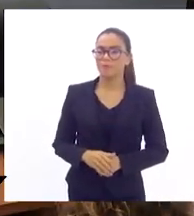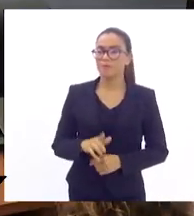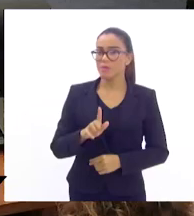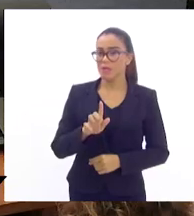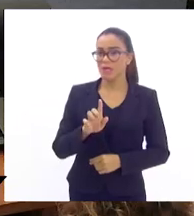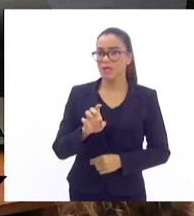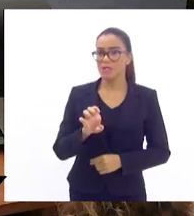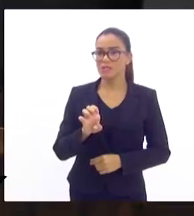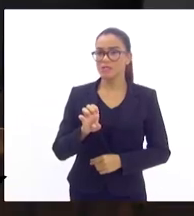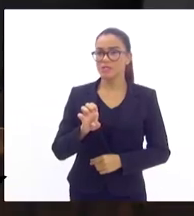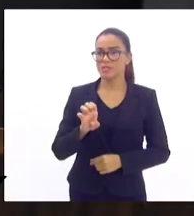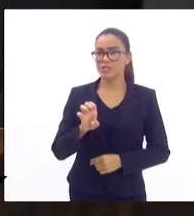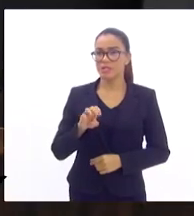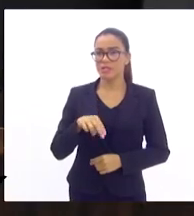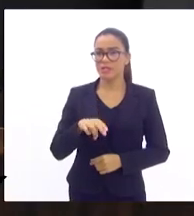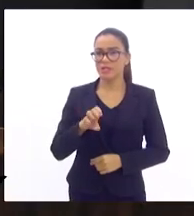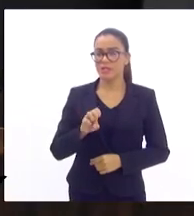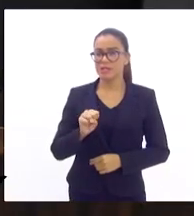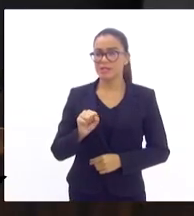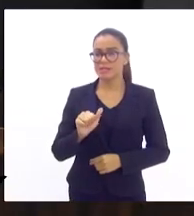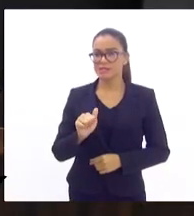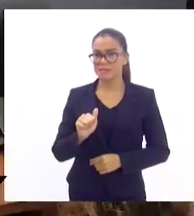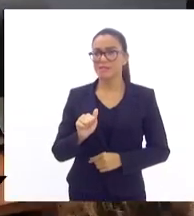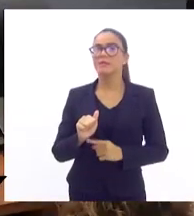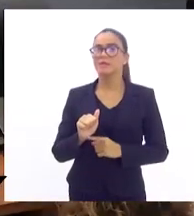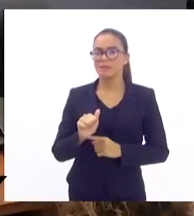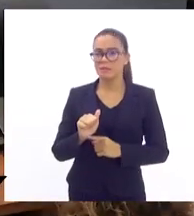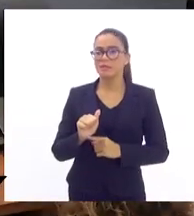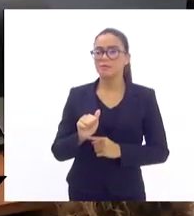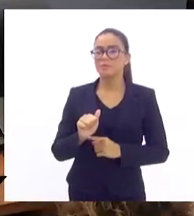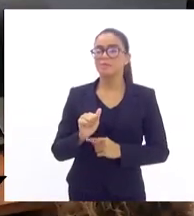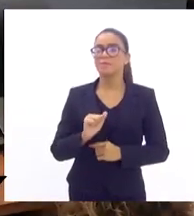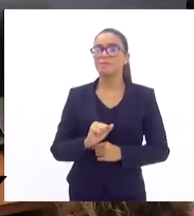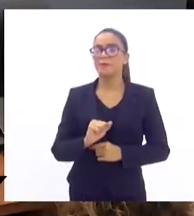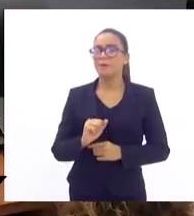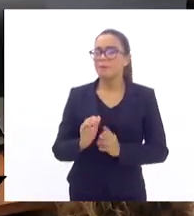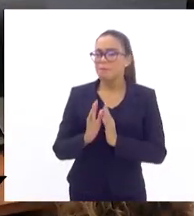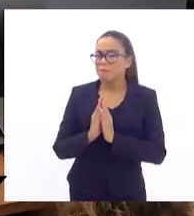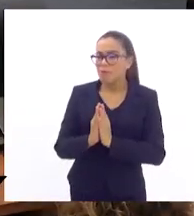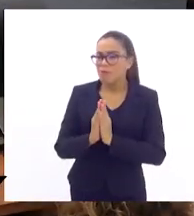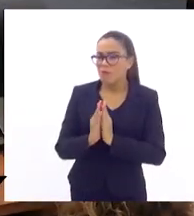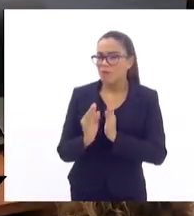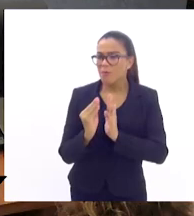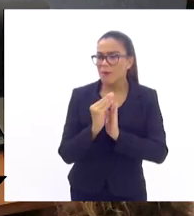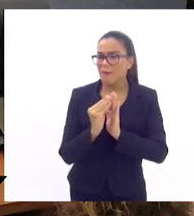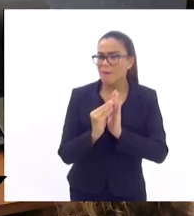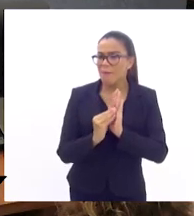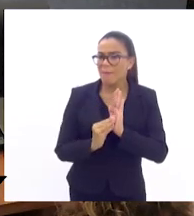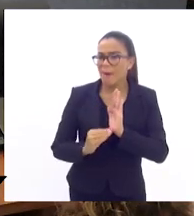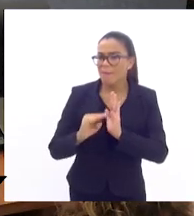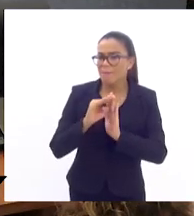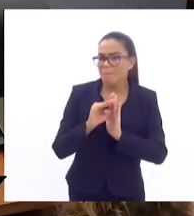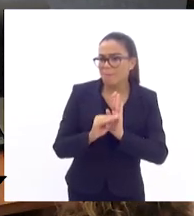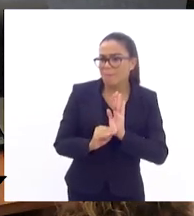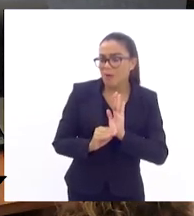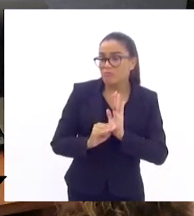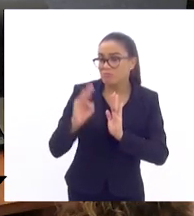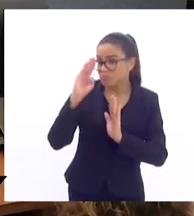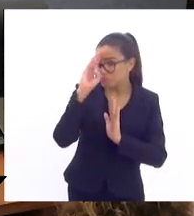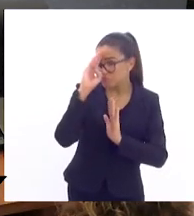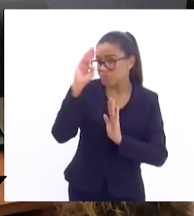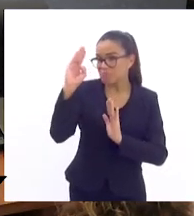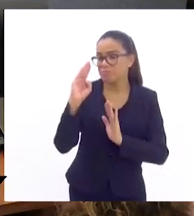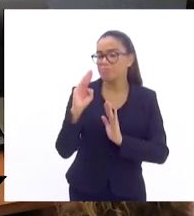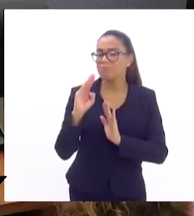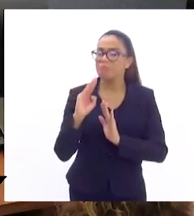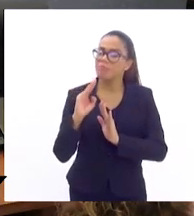A Genesa... Eu vou passar para a Genesa agora, já tem que concluir. A Genesa, por favor, coloca como pauta principal esse assunto para que a gente possa